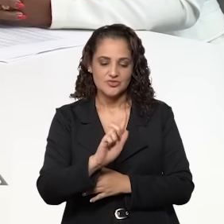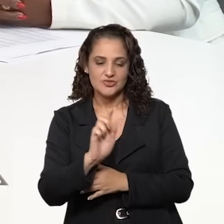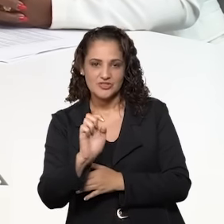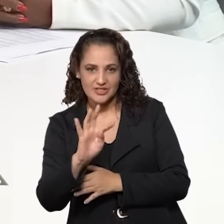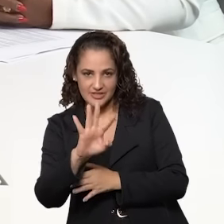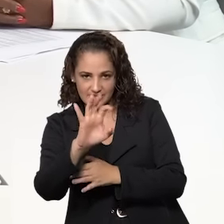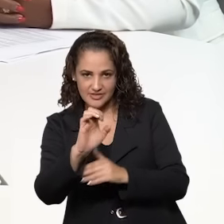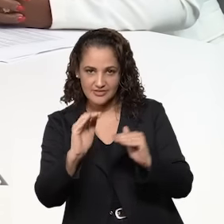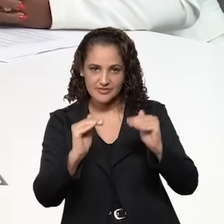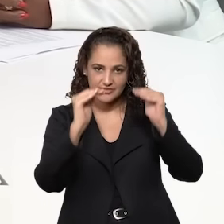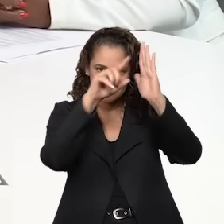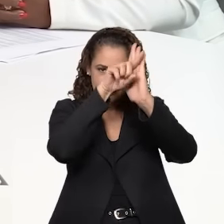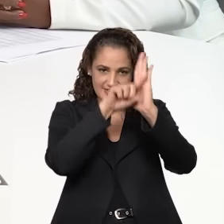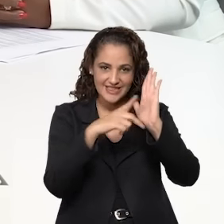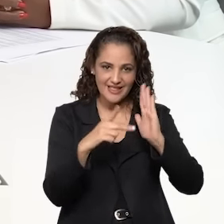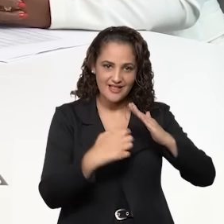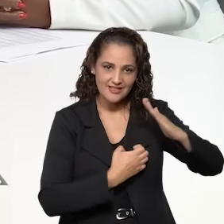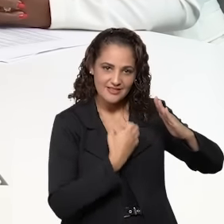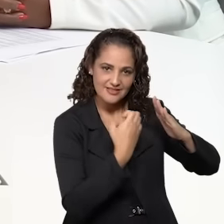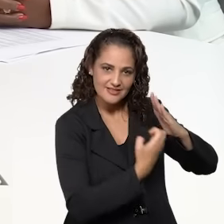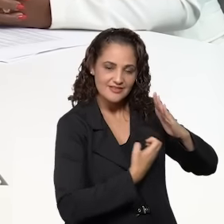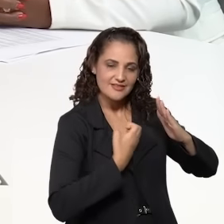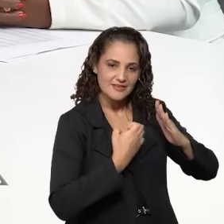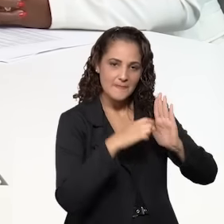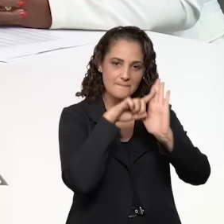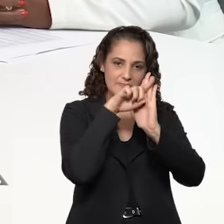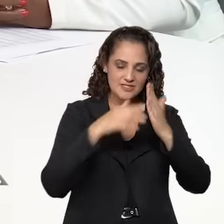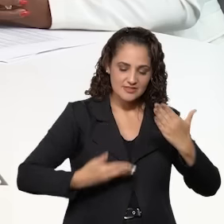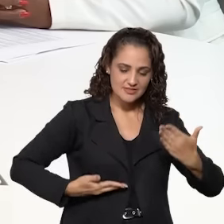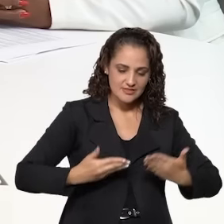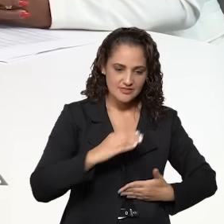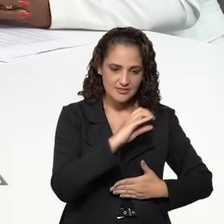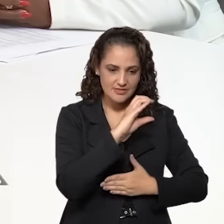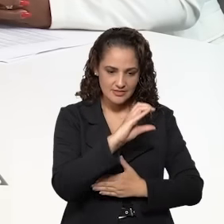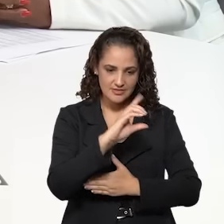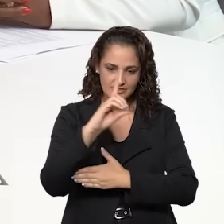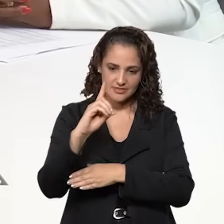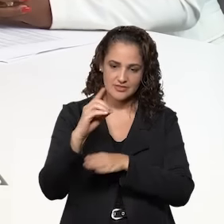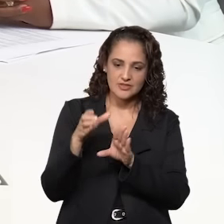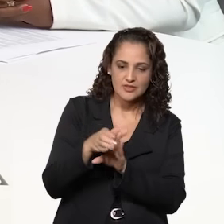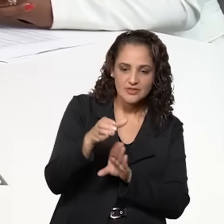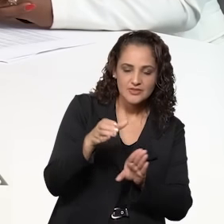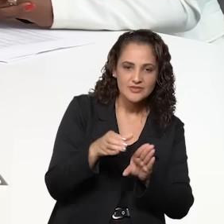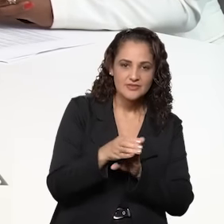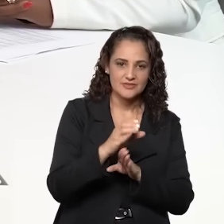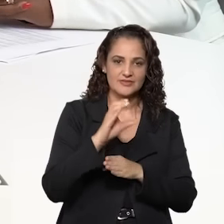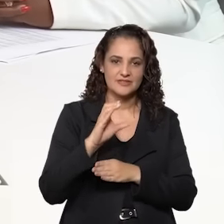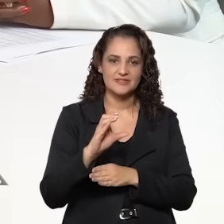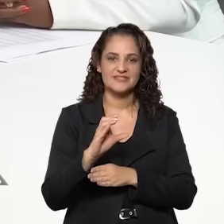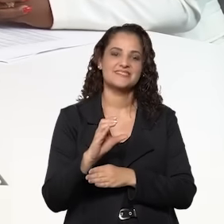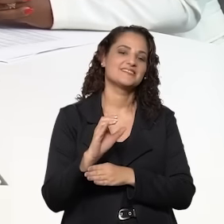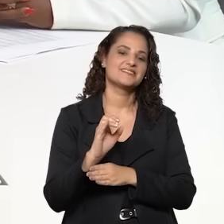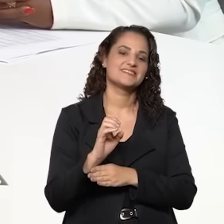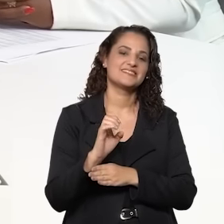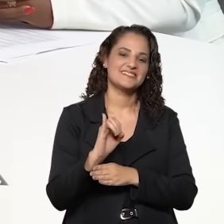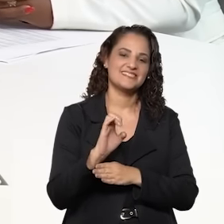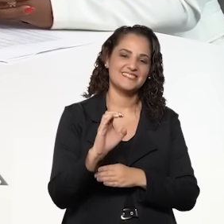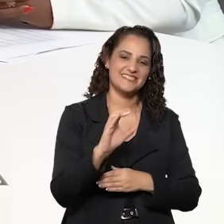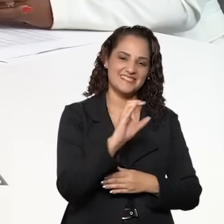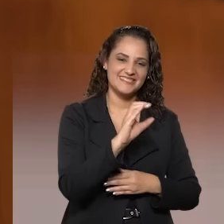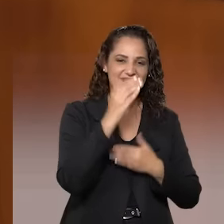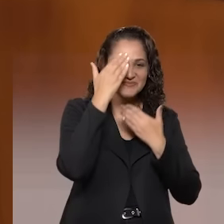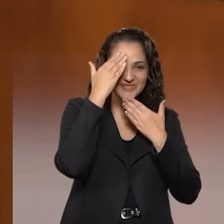hoje com a Jorgete Lemos que é CEO da Consultoria Jorgete Lemos pesquisa e serviços coordenadora do conselho consultivo do